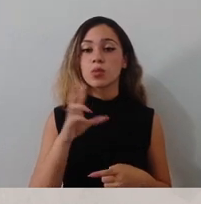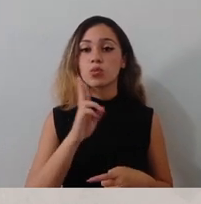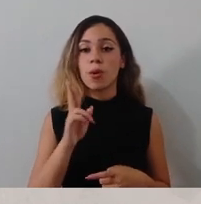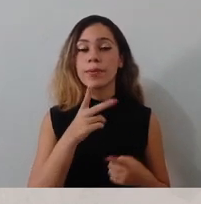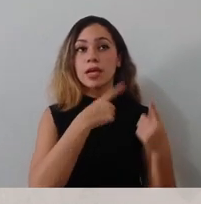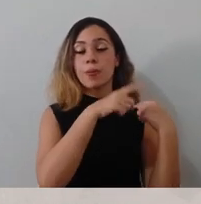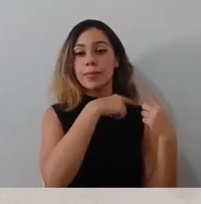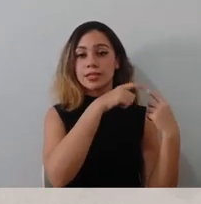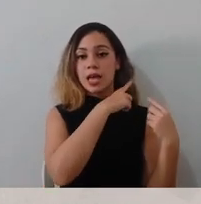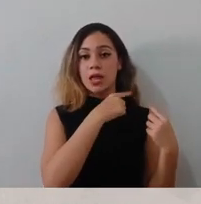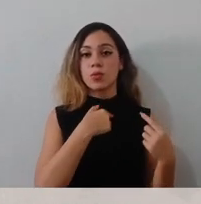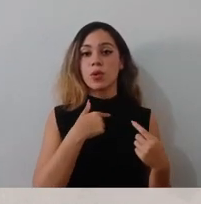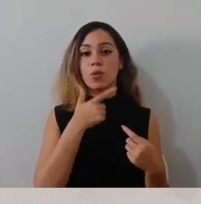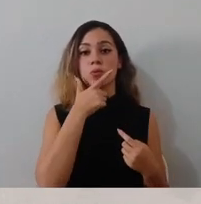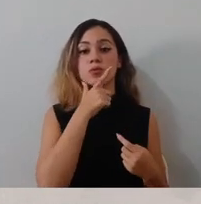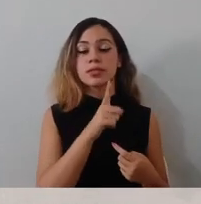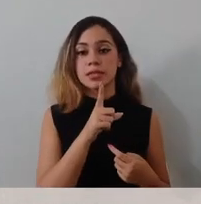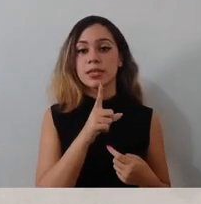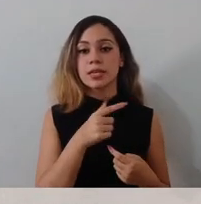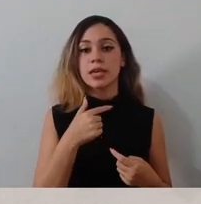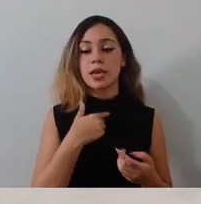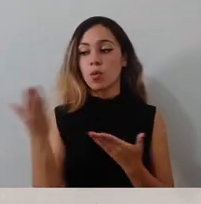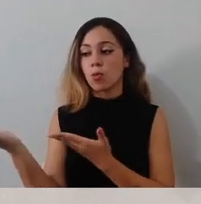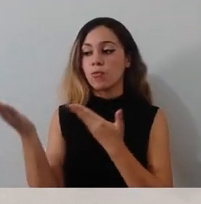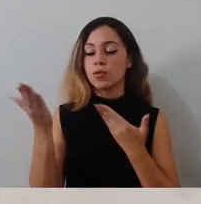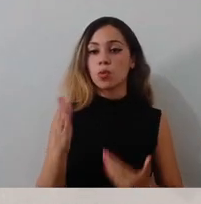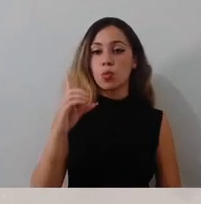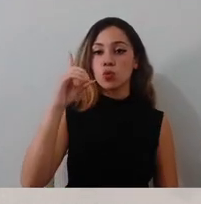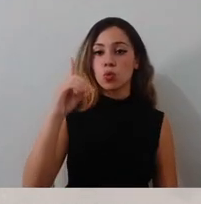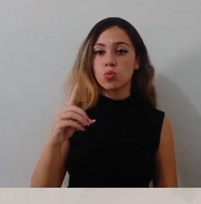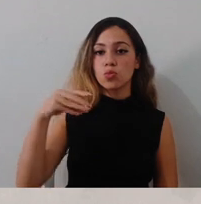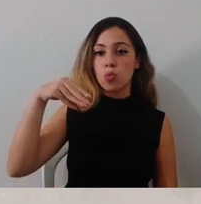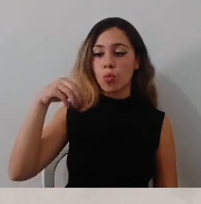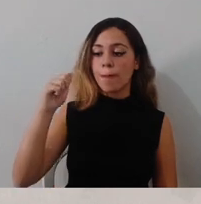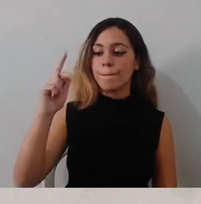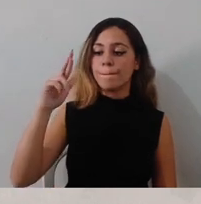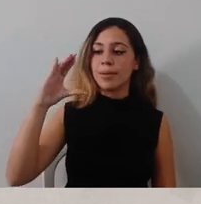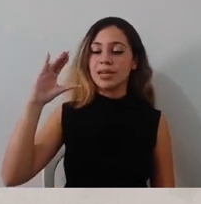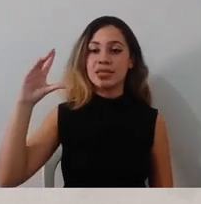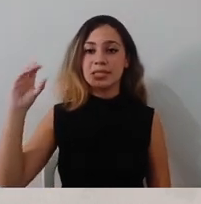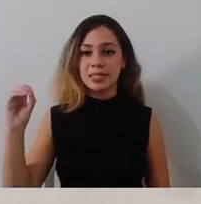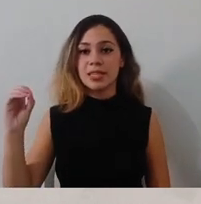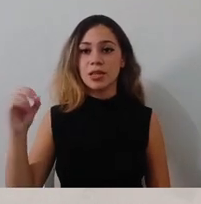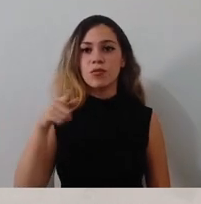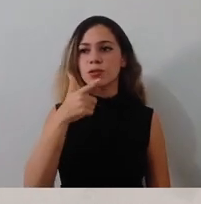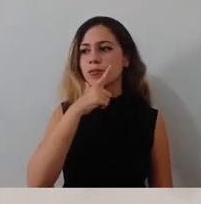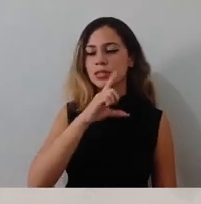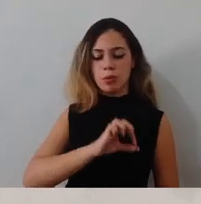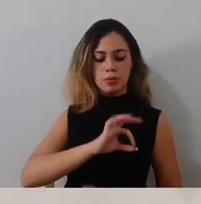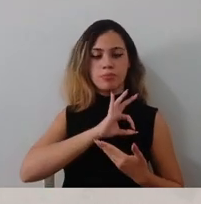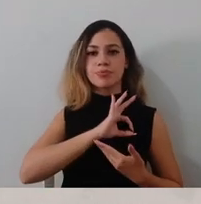proteína isolada. Ano passado, quando eu recebi a comenda, eu convidei o doutor Marcelo Morales, que é... Você recebeu